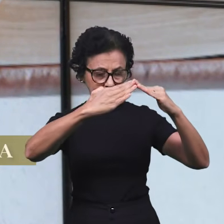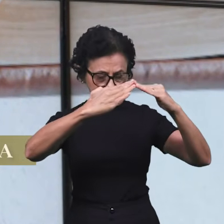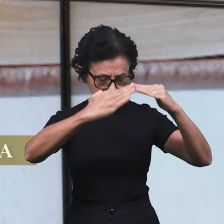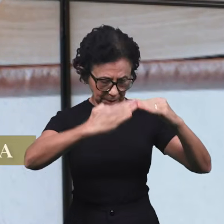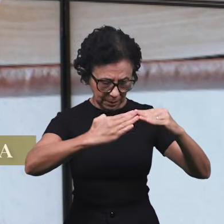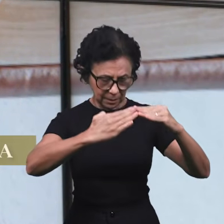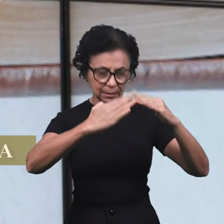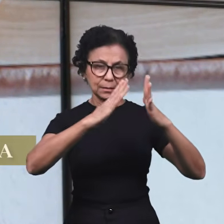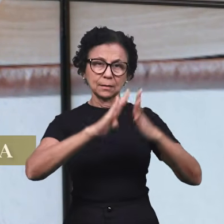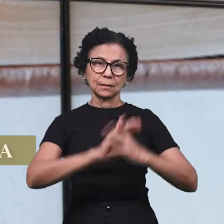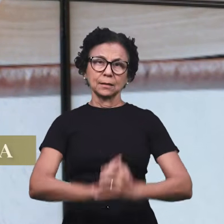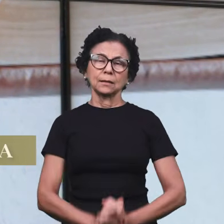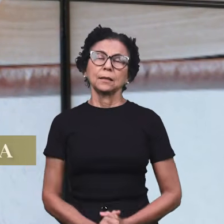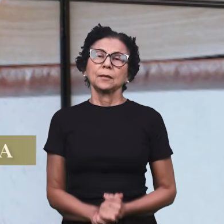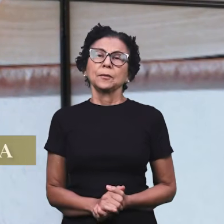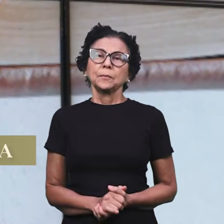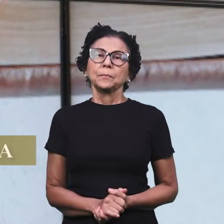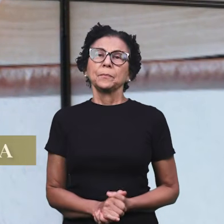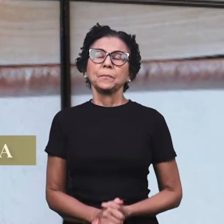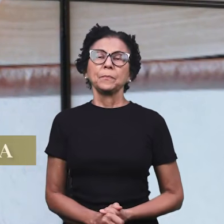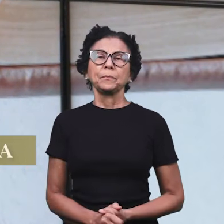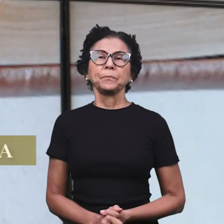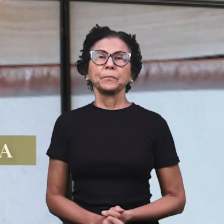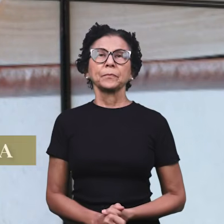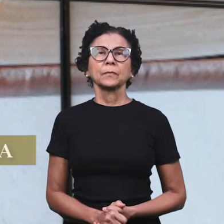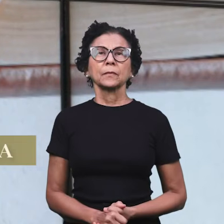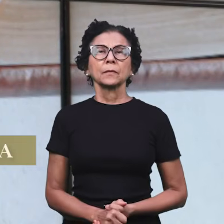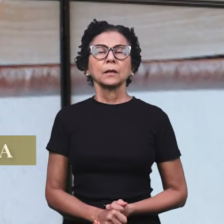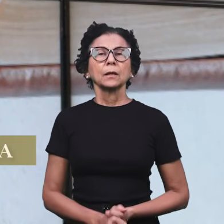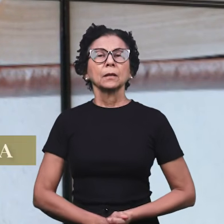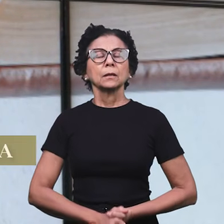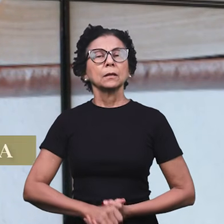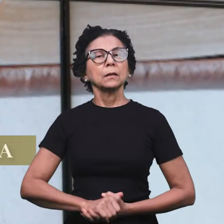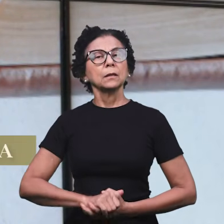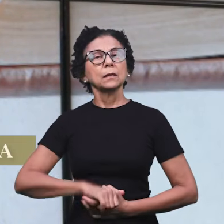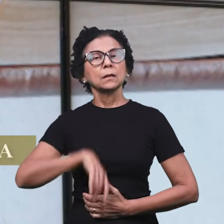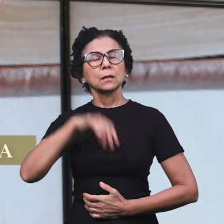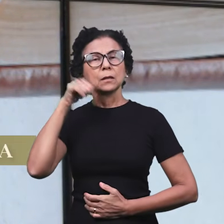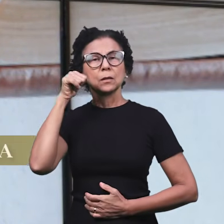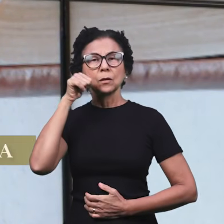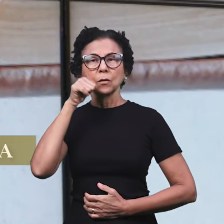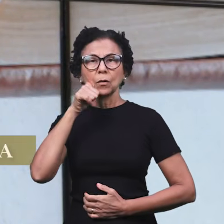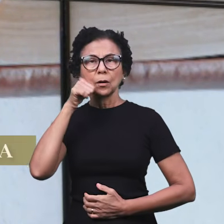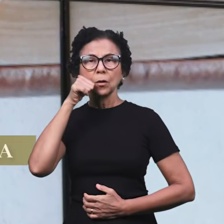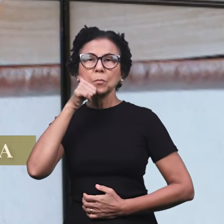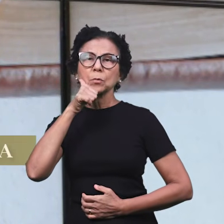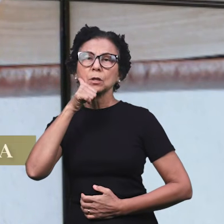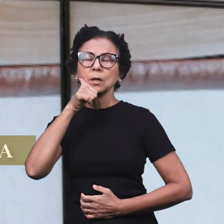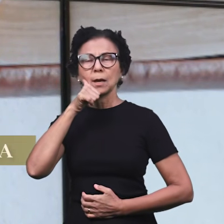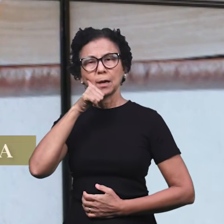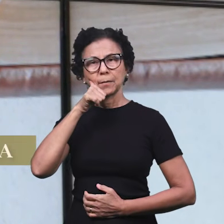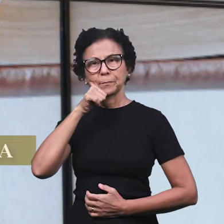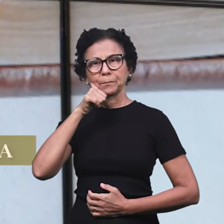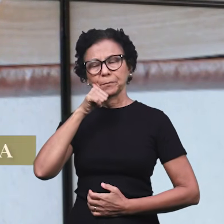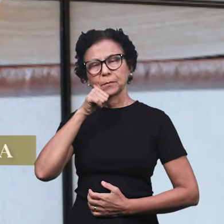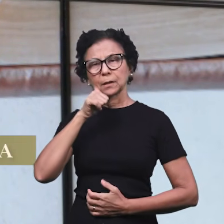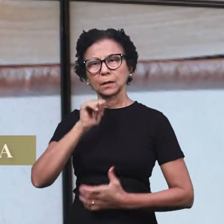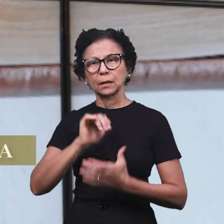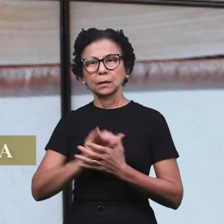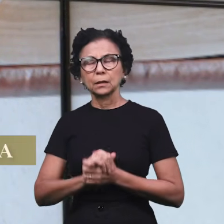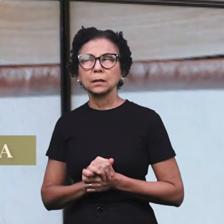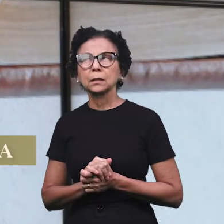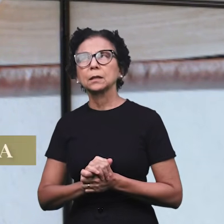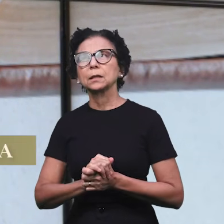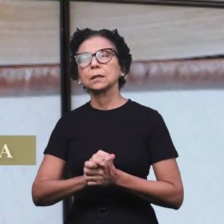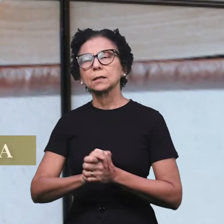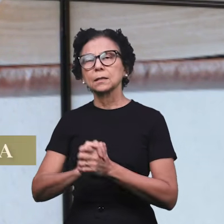ser coluna nas nossas casas. A coluna é aquela que recebe todo o peso que vem de